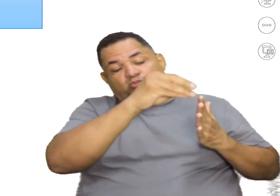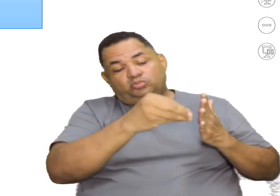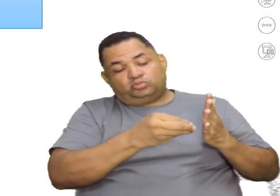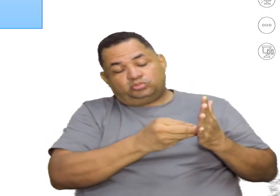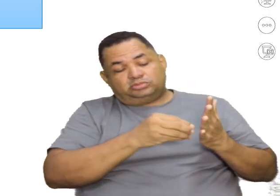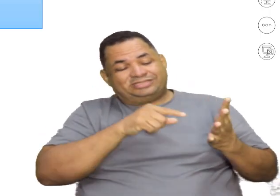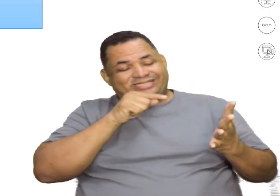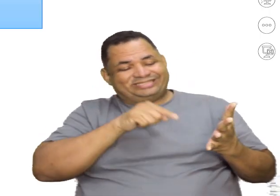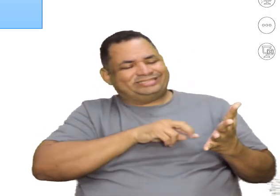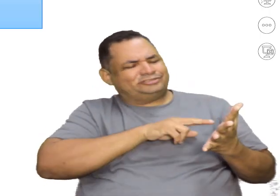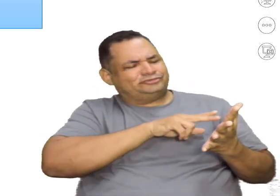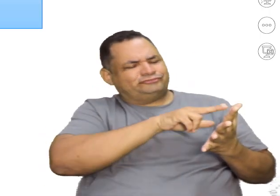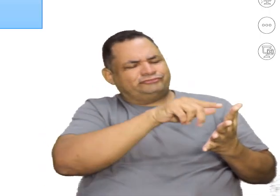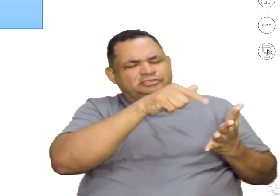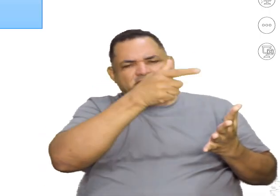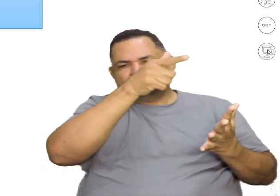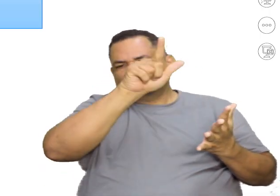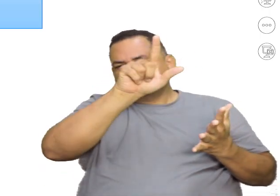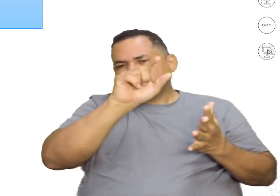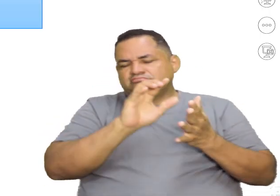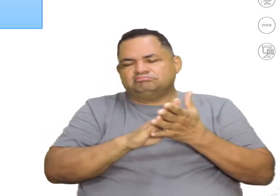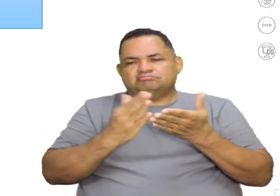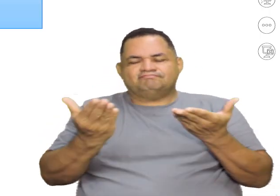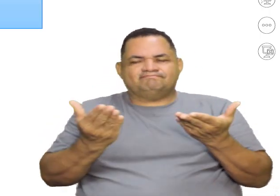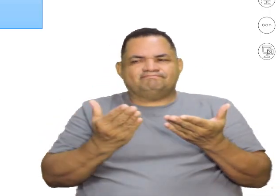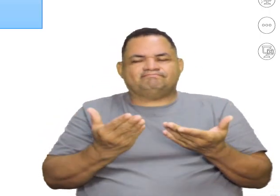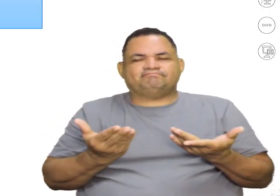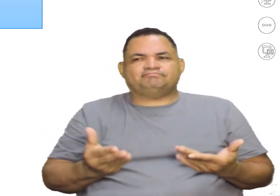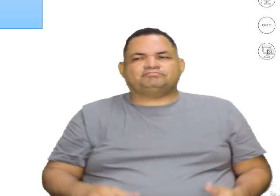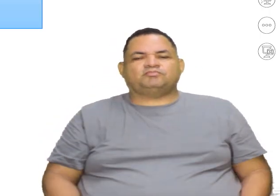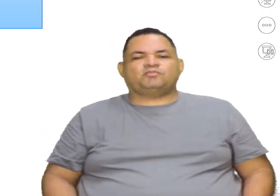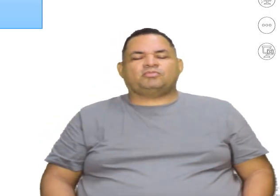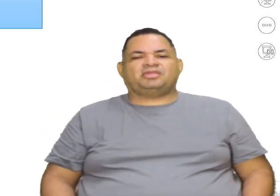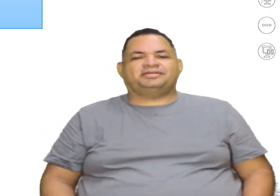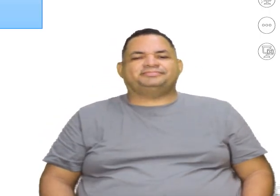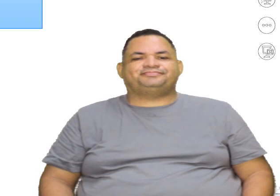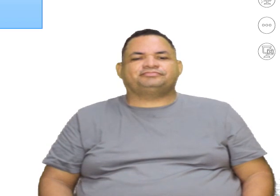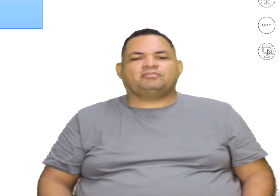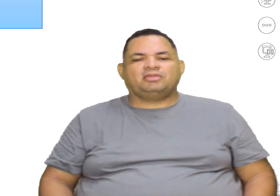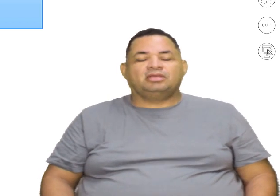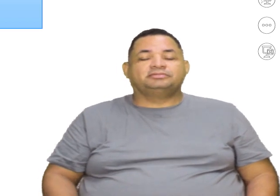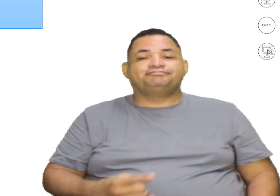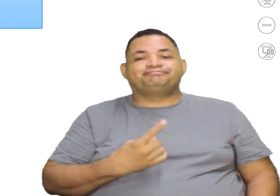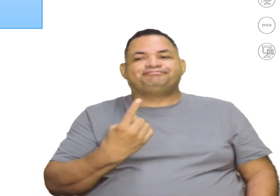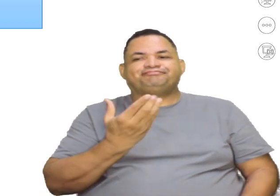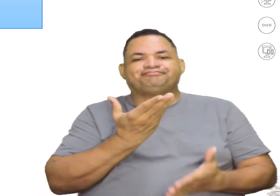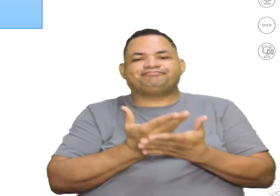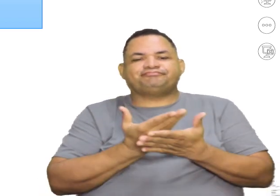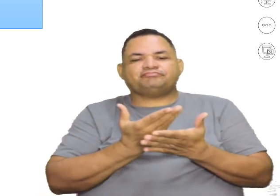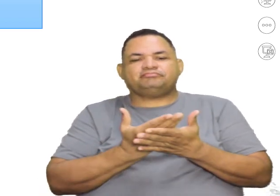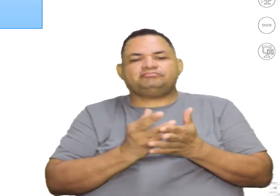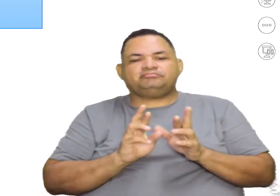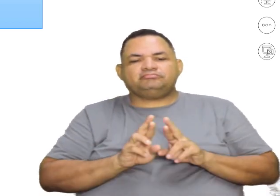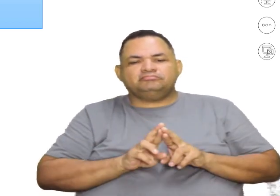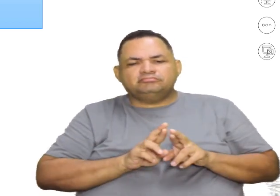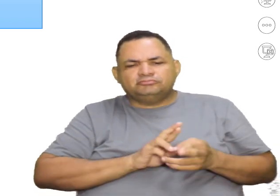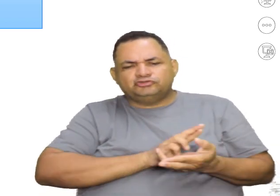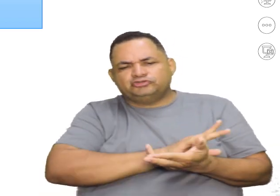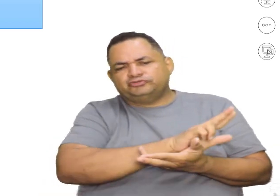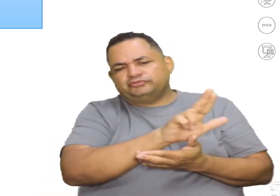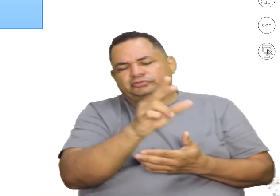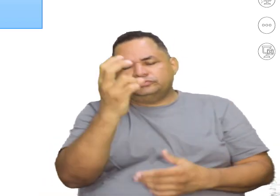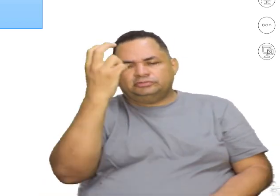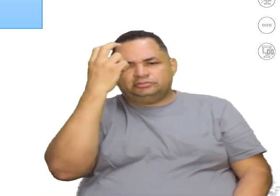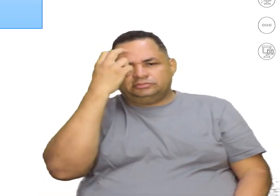existem culturas, né? São plurais. Então, a gente viu essa diversidade